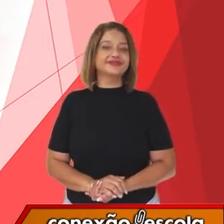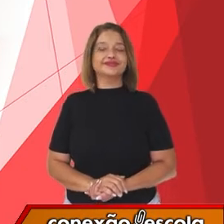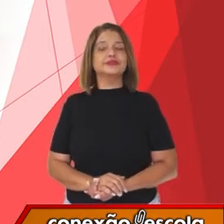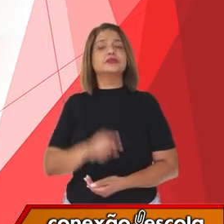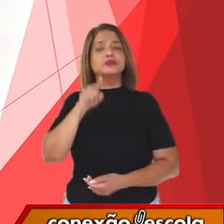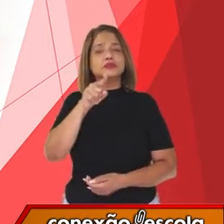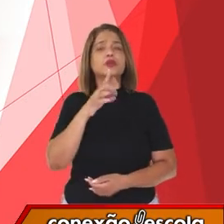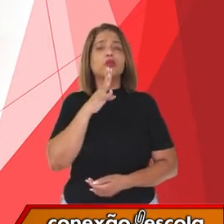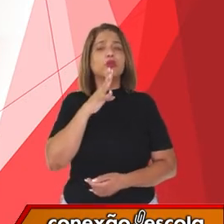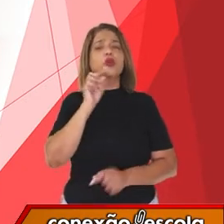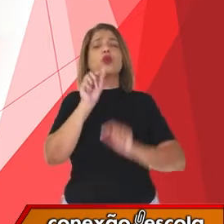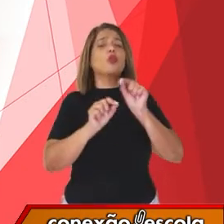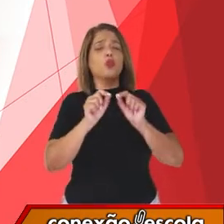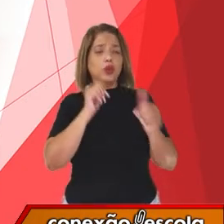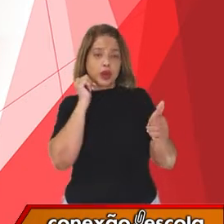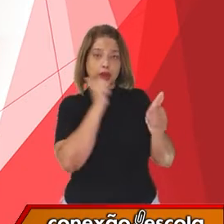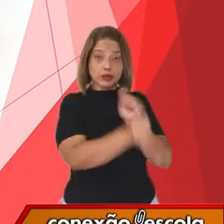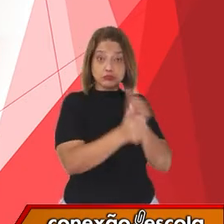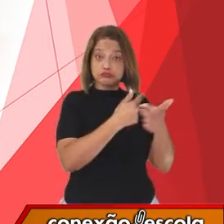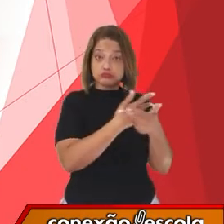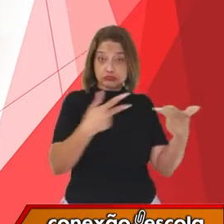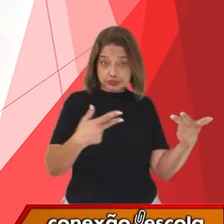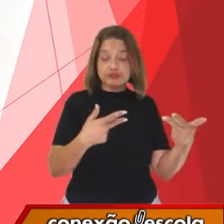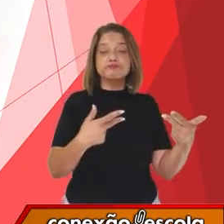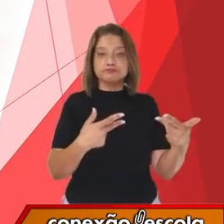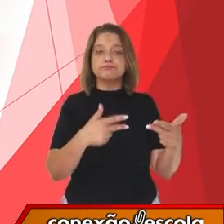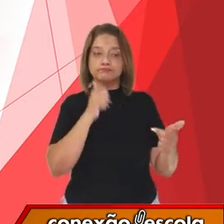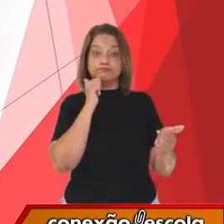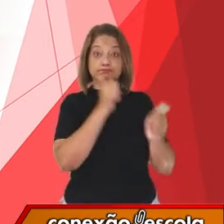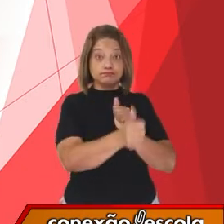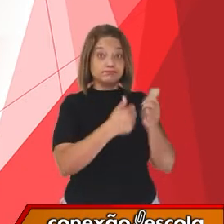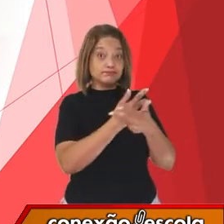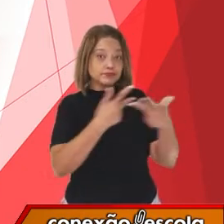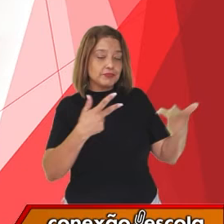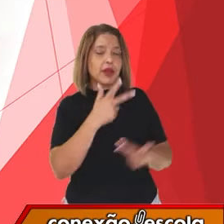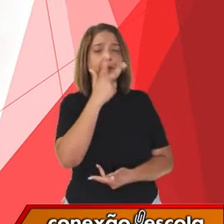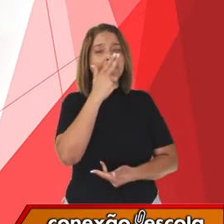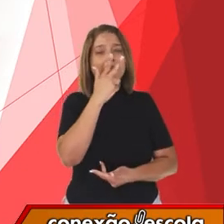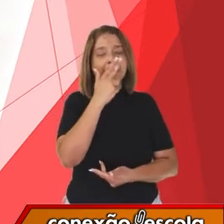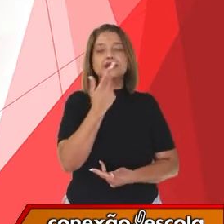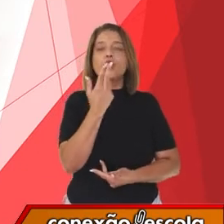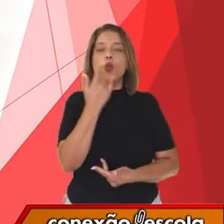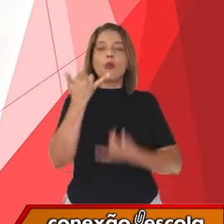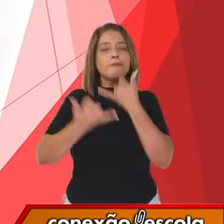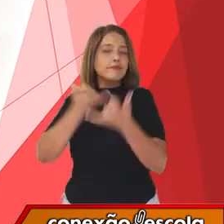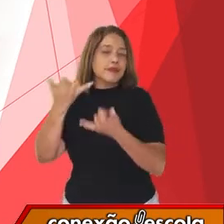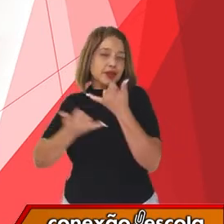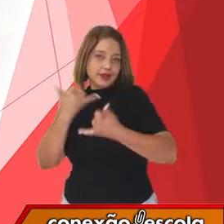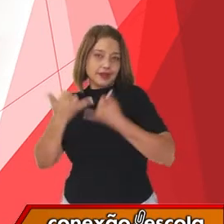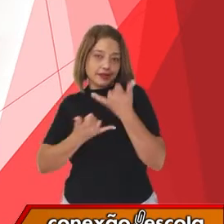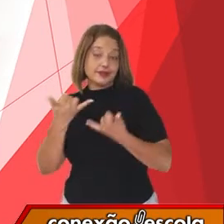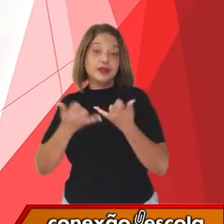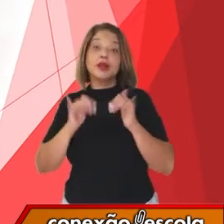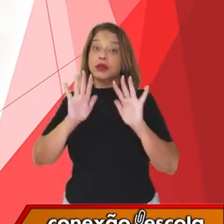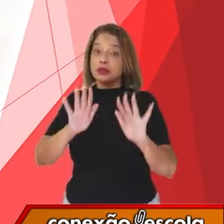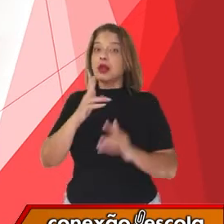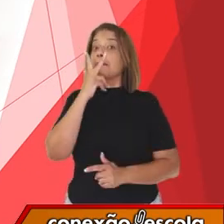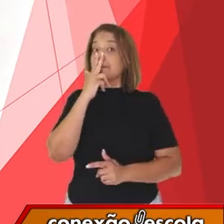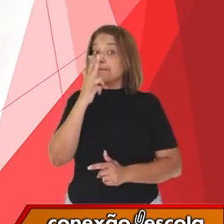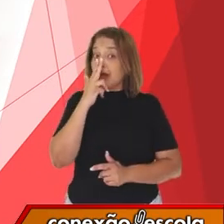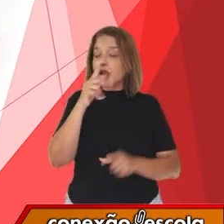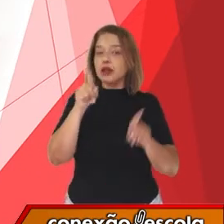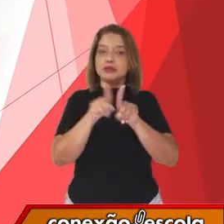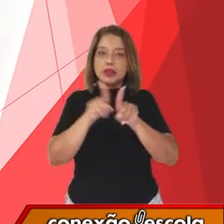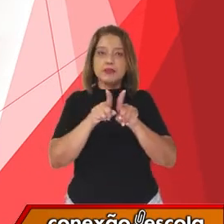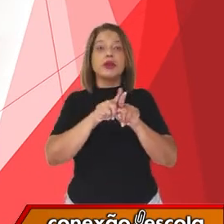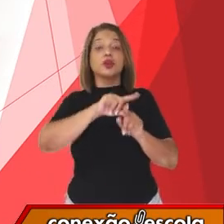Você sabe o que são os esportes? Os esportes se parecem um pouquinho com as brincadeiras, se parecem um pouquinho